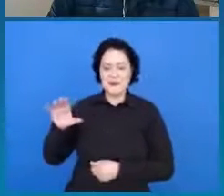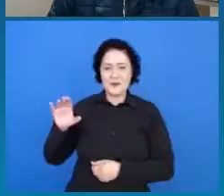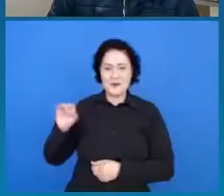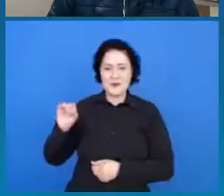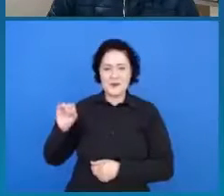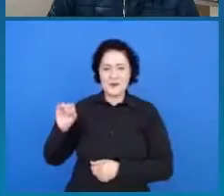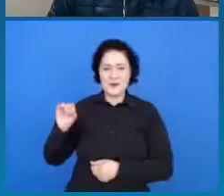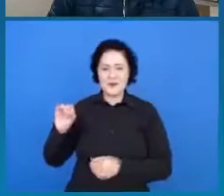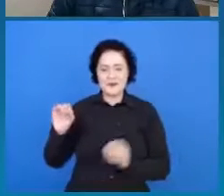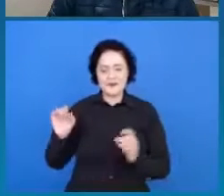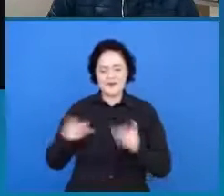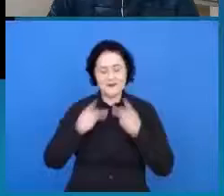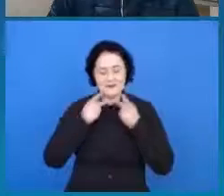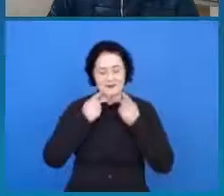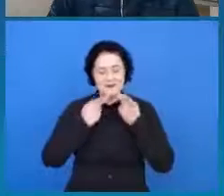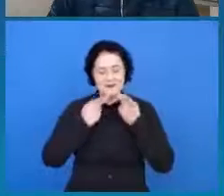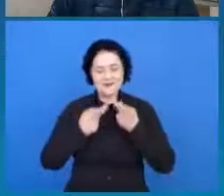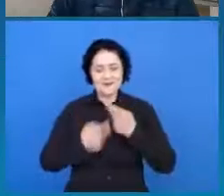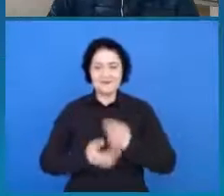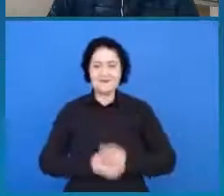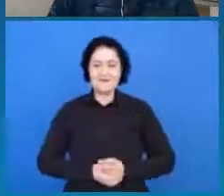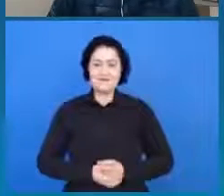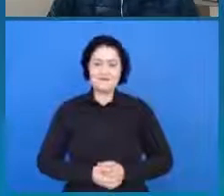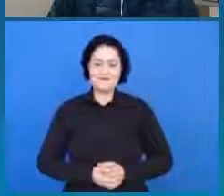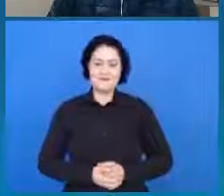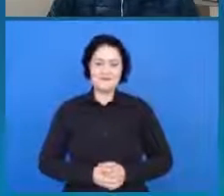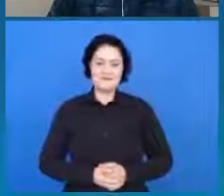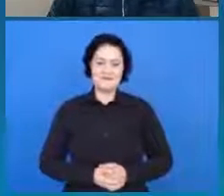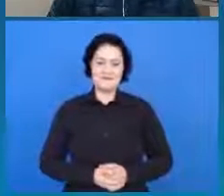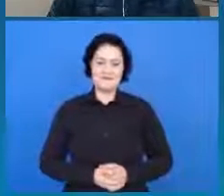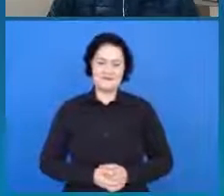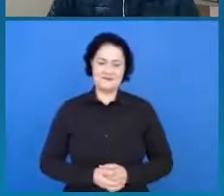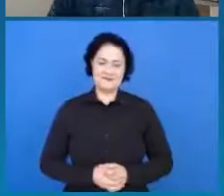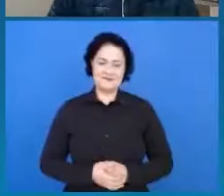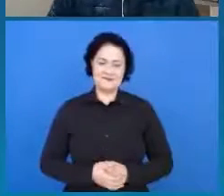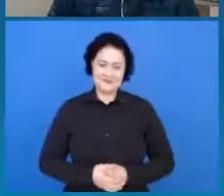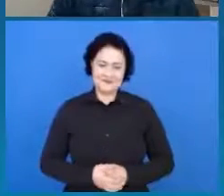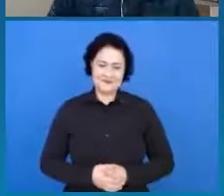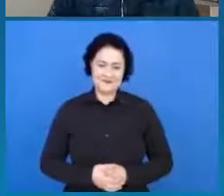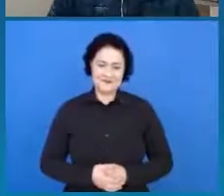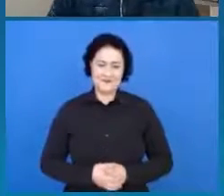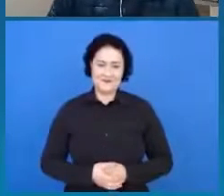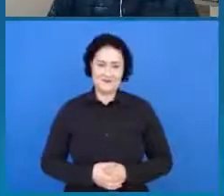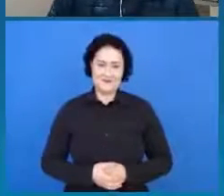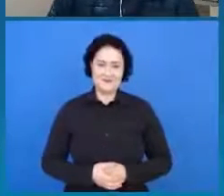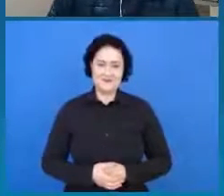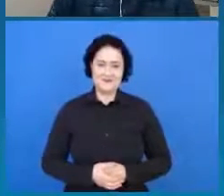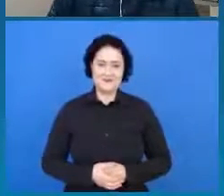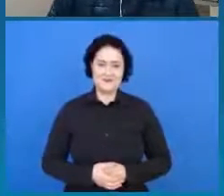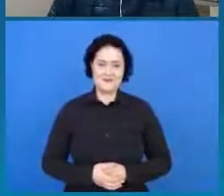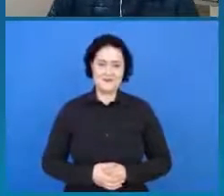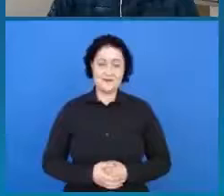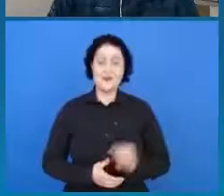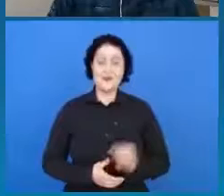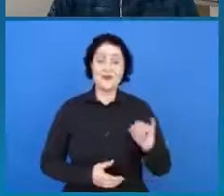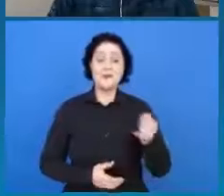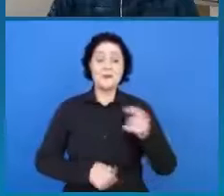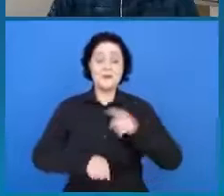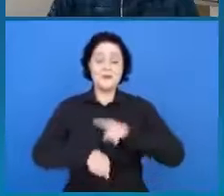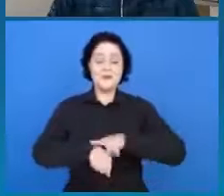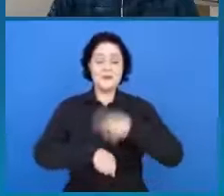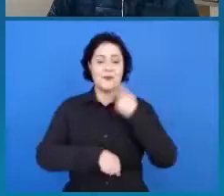acabou de nos brindar é muito bem aproveitando para dizer que